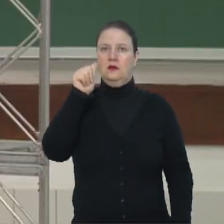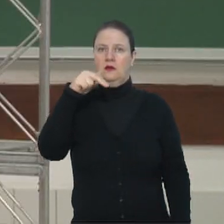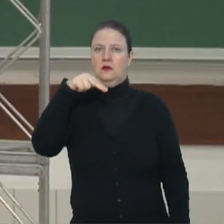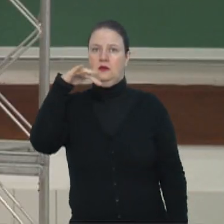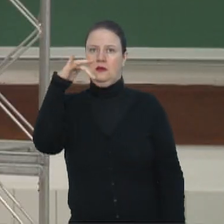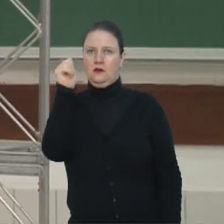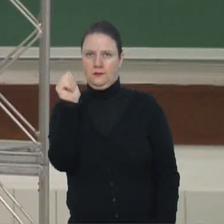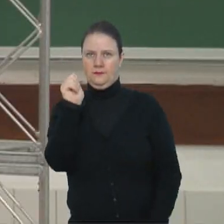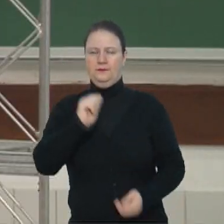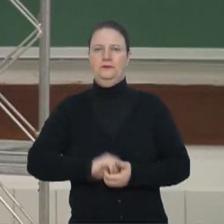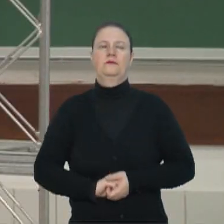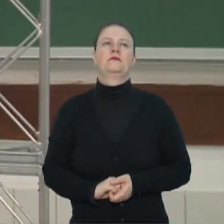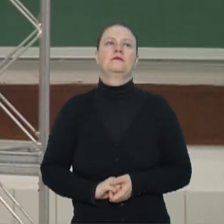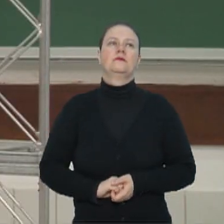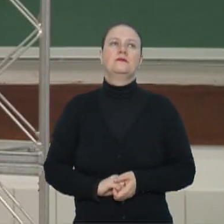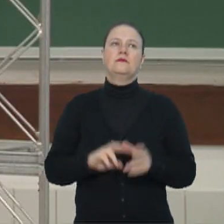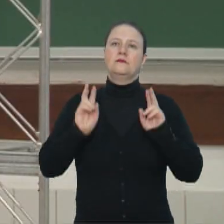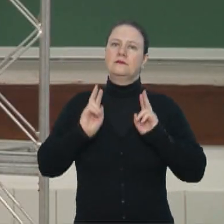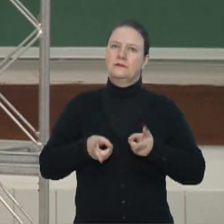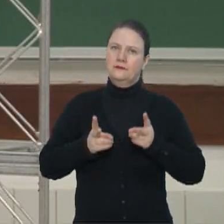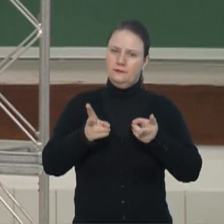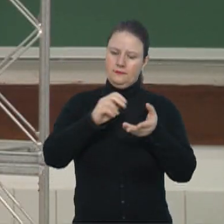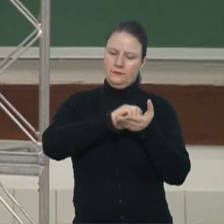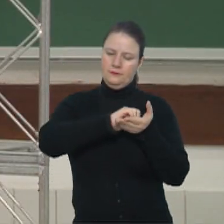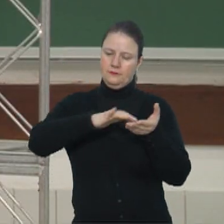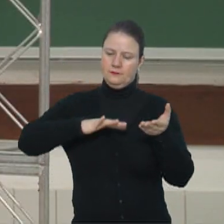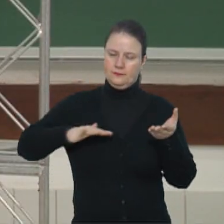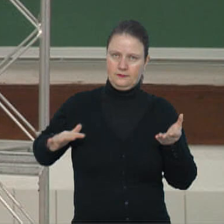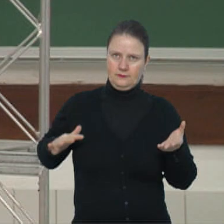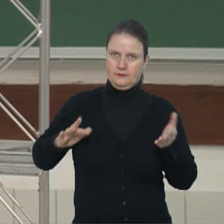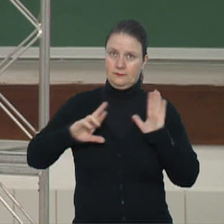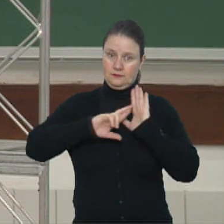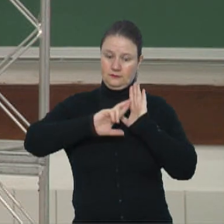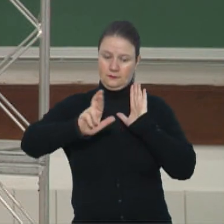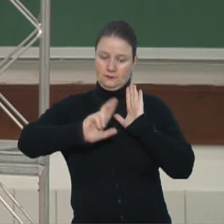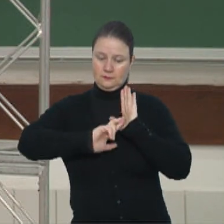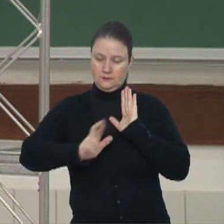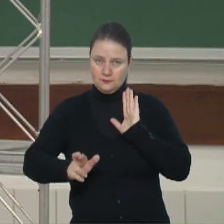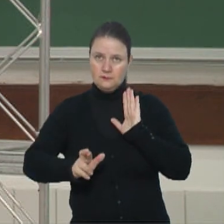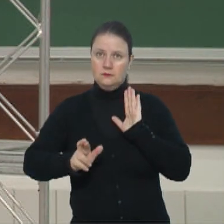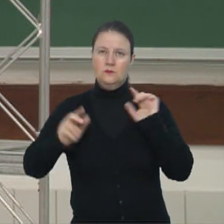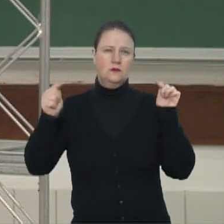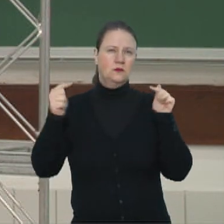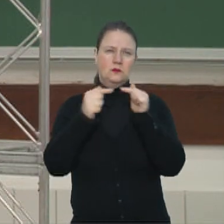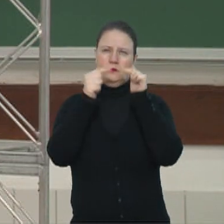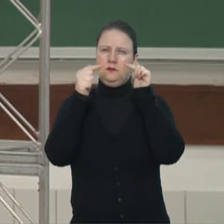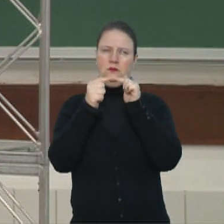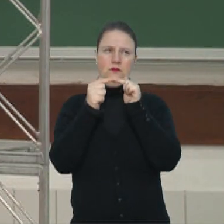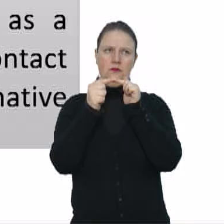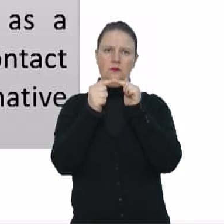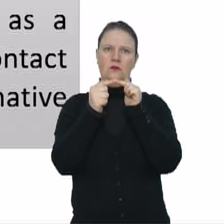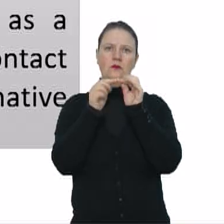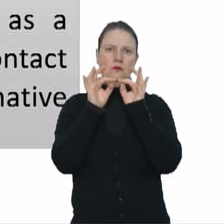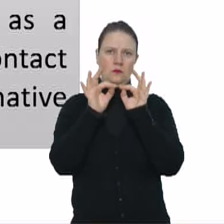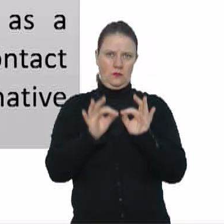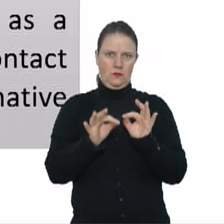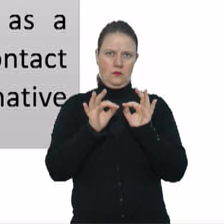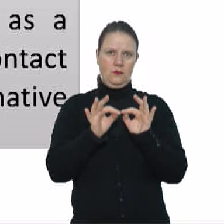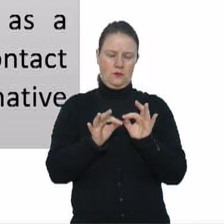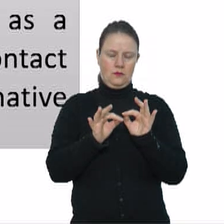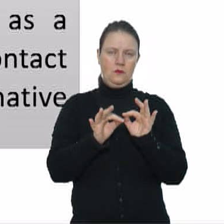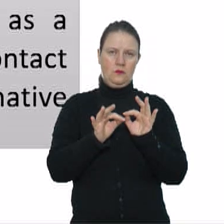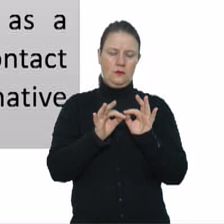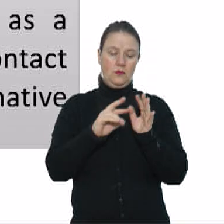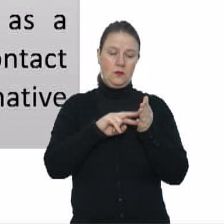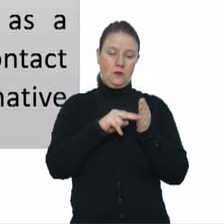Então, continuando, eu trouxe aqui uma atividade para vocês agora responderem sobre língua franca. Ó, então, de acordo com essa definição